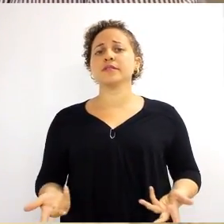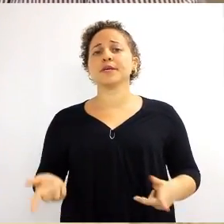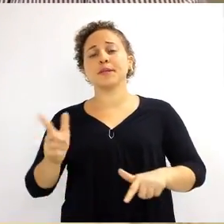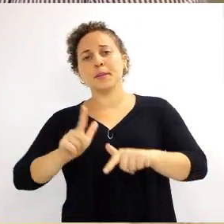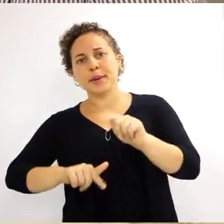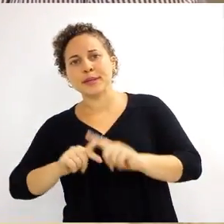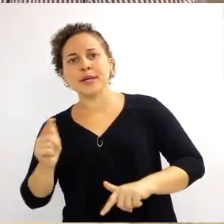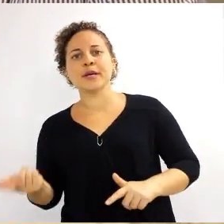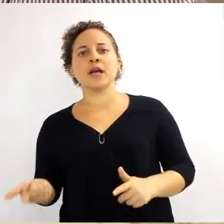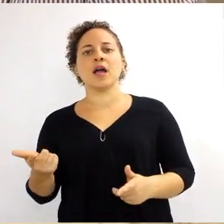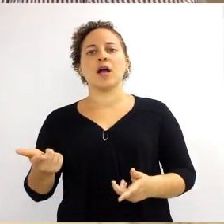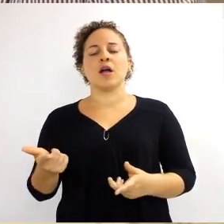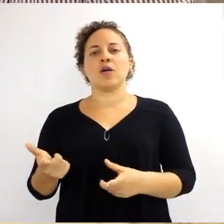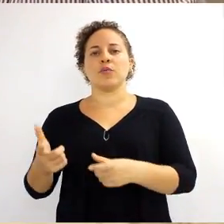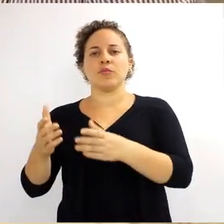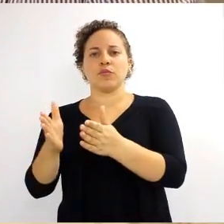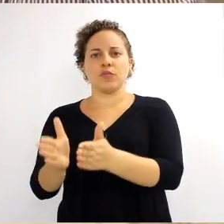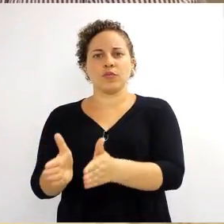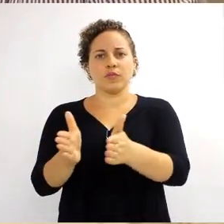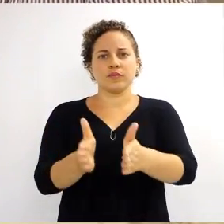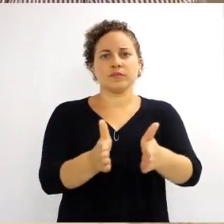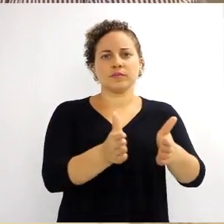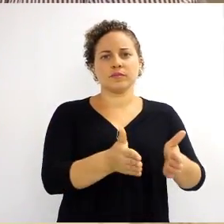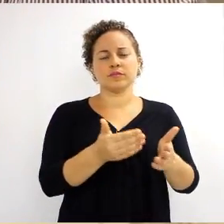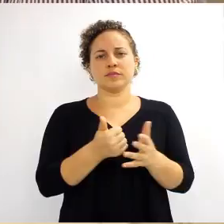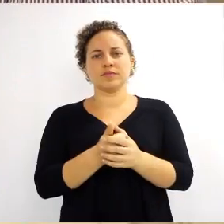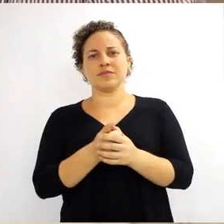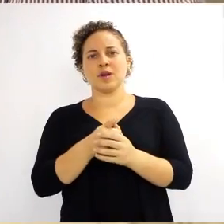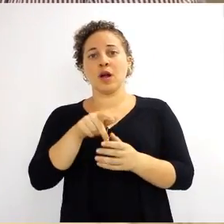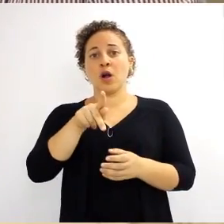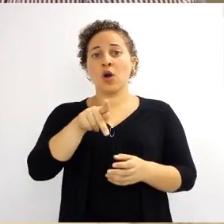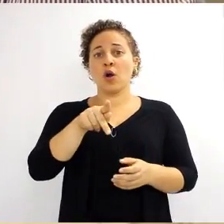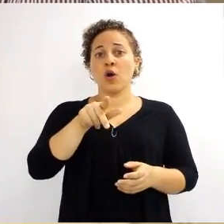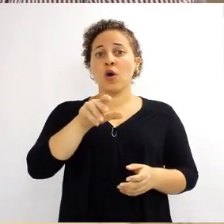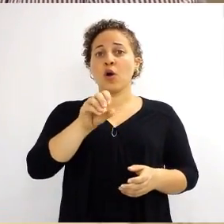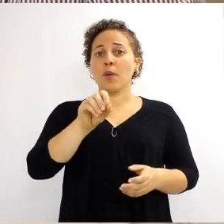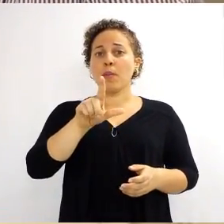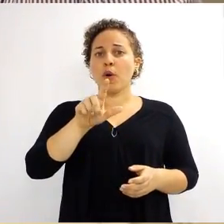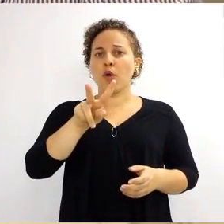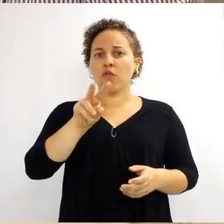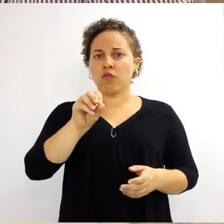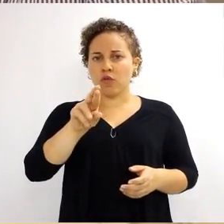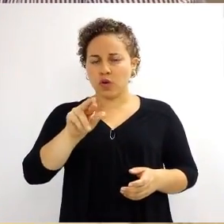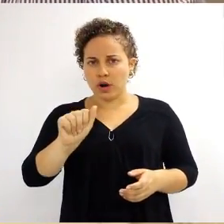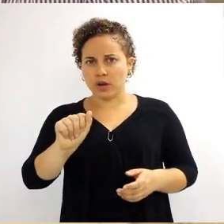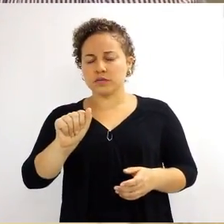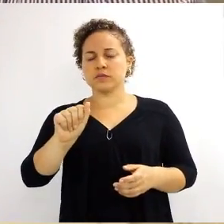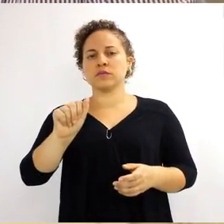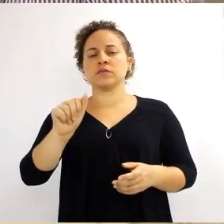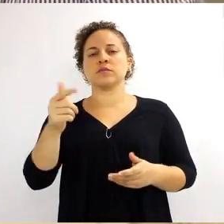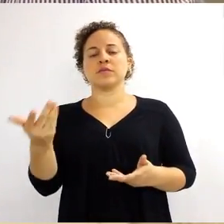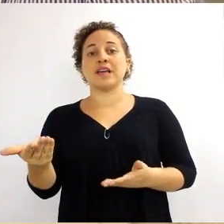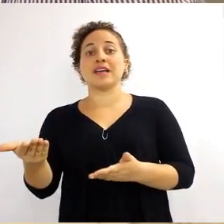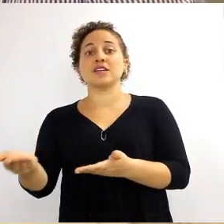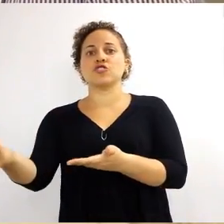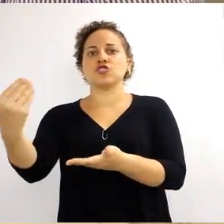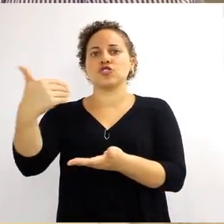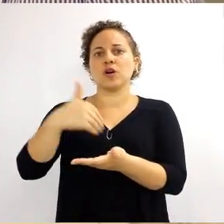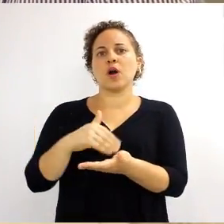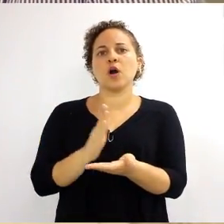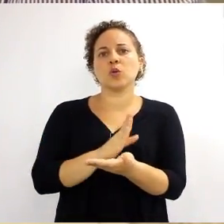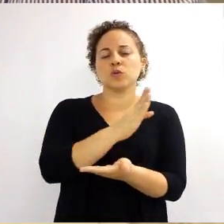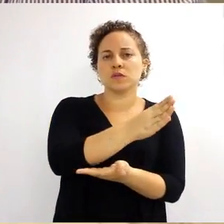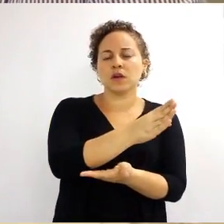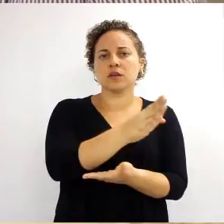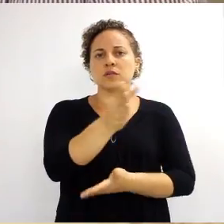feito casa a casa, por exemplo. Pólvora, quando existe, ela é feita casa a casa. Saindo ou chegando, ela não